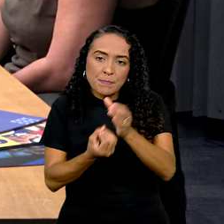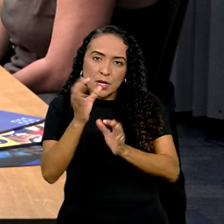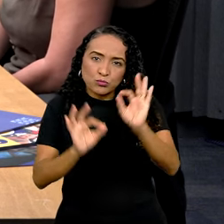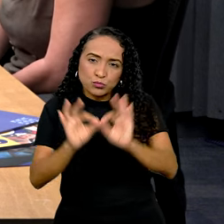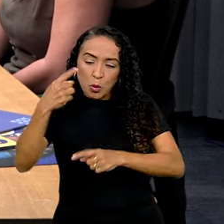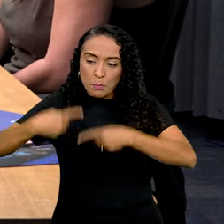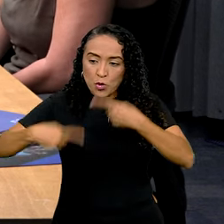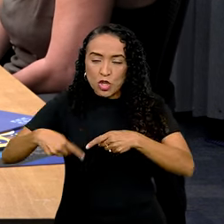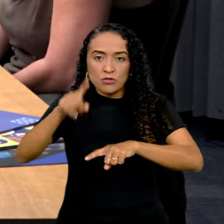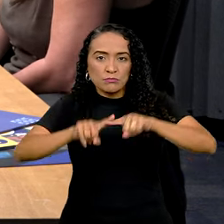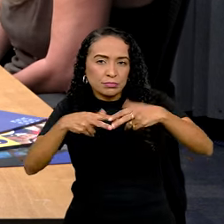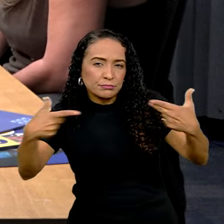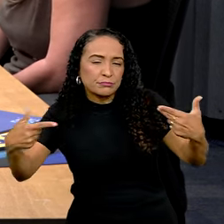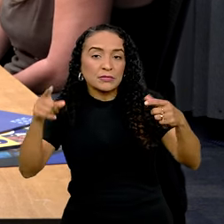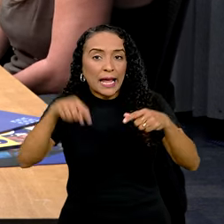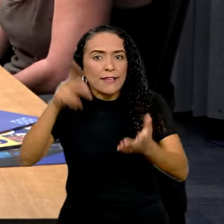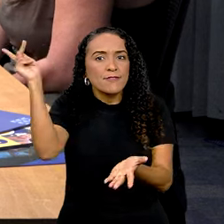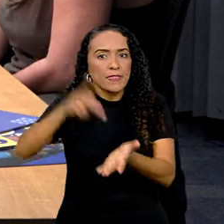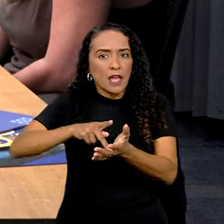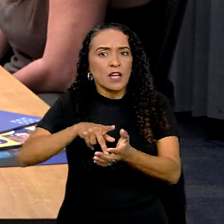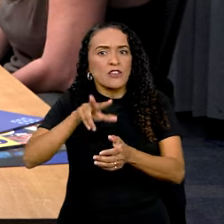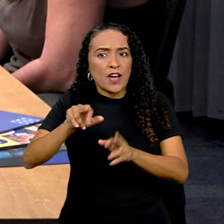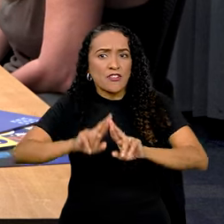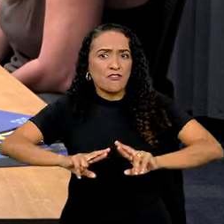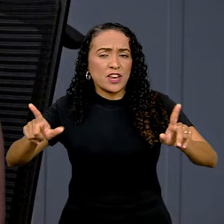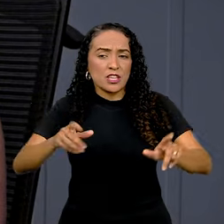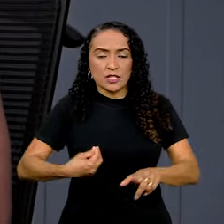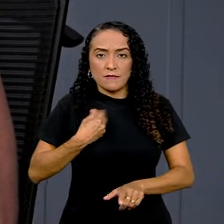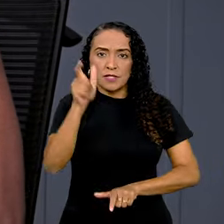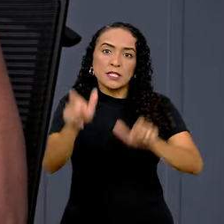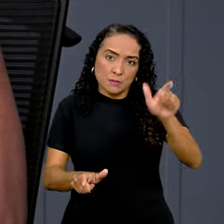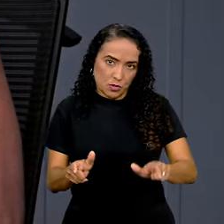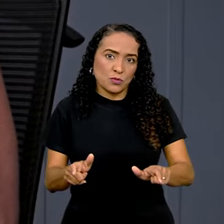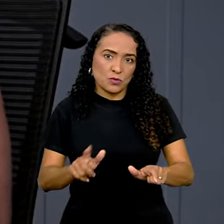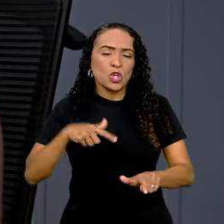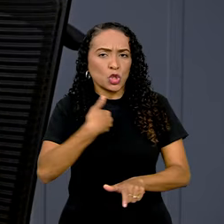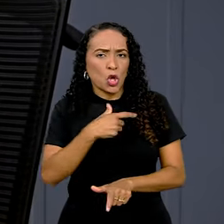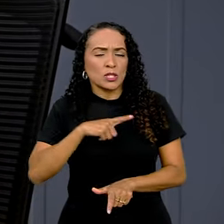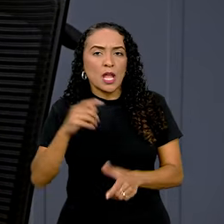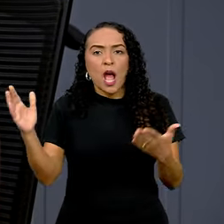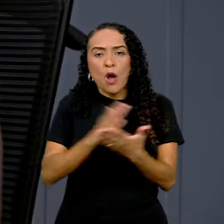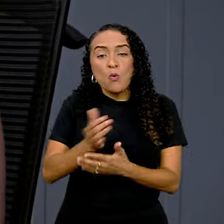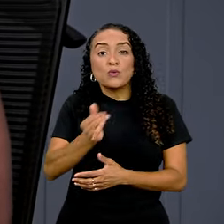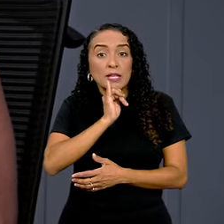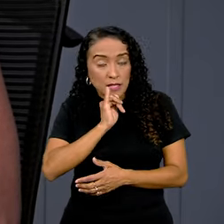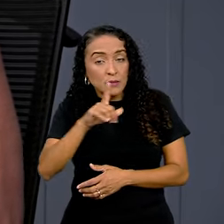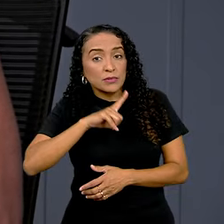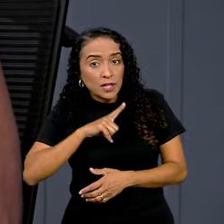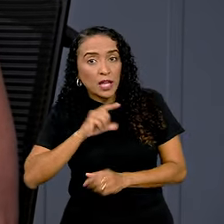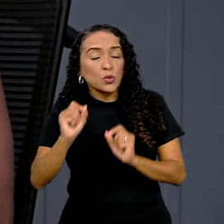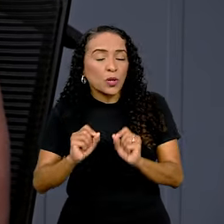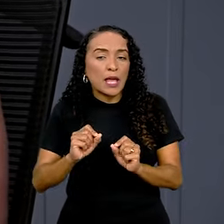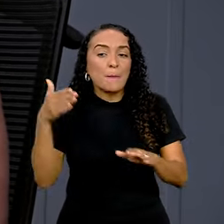formulação de de políticas de instrumentos que efetivamente fazem diferença na vida das pessoas e a gente tem algumas alguns